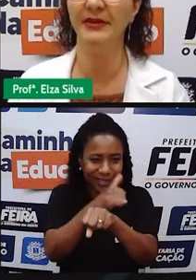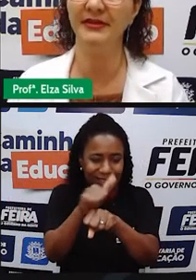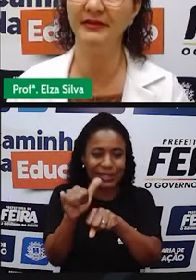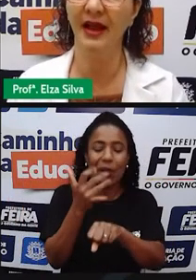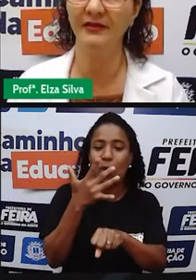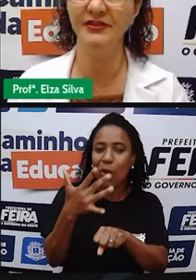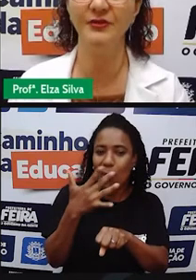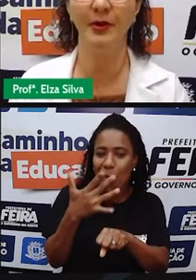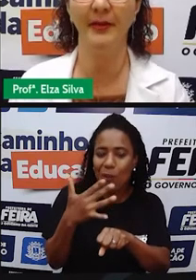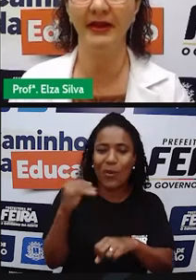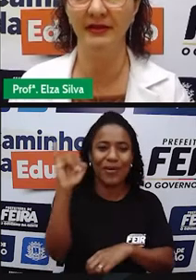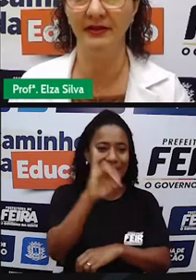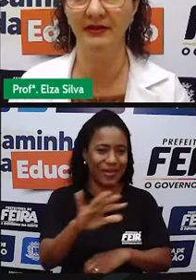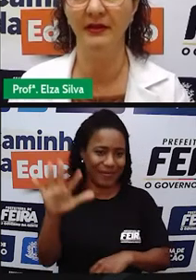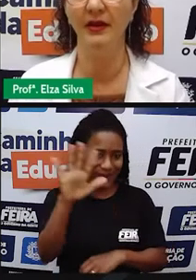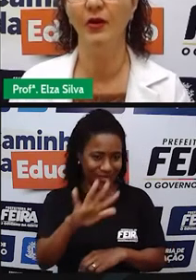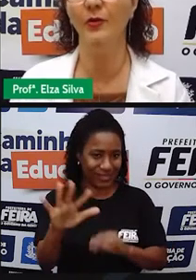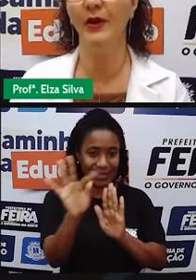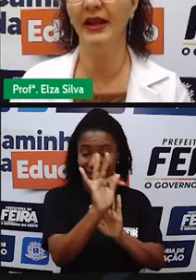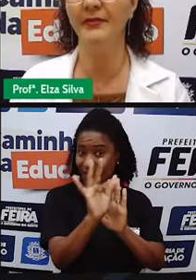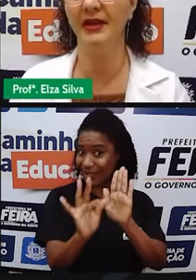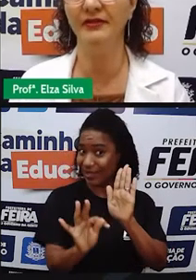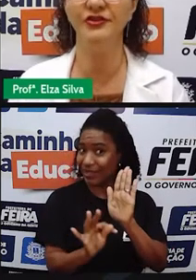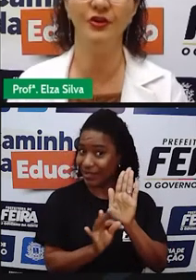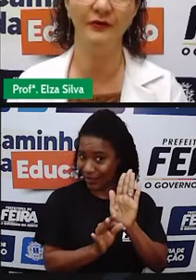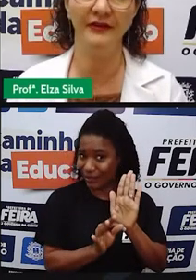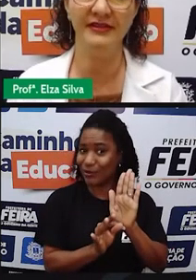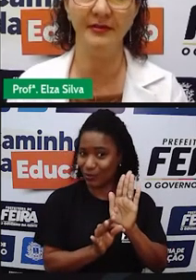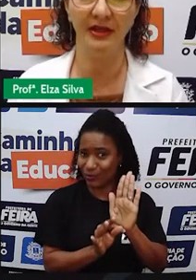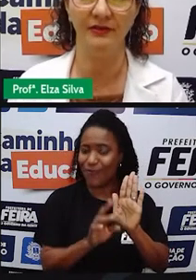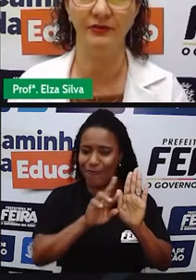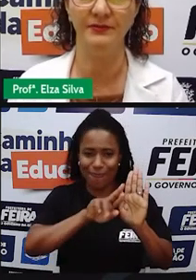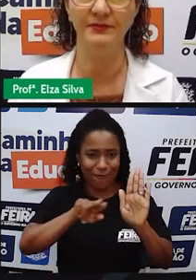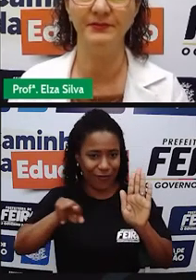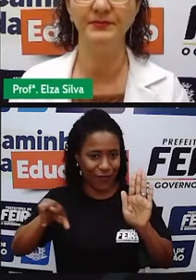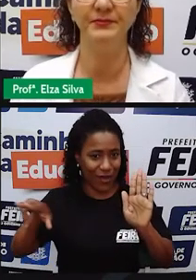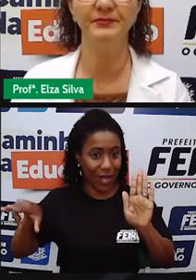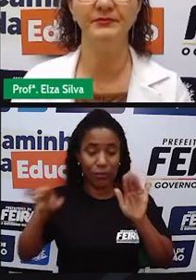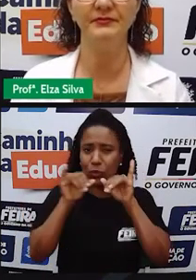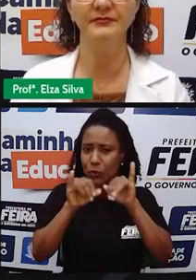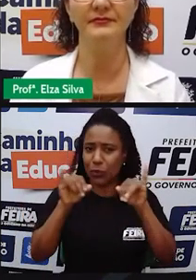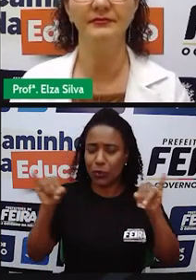textos publicitários e de propaganda, como elementos de convencimento.